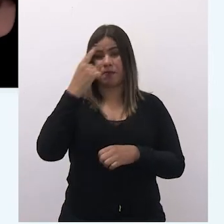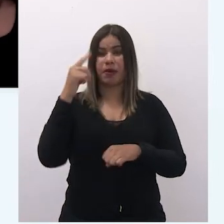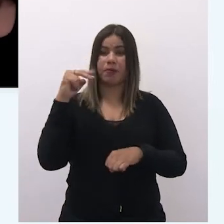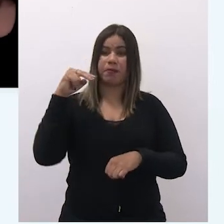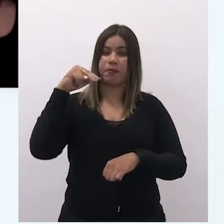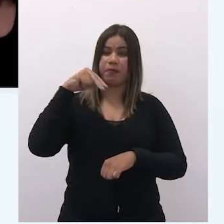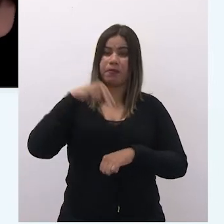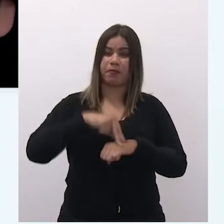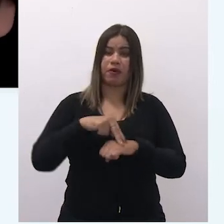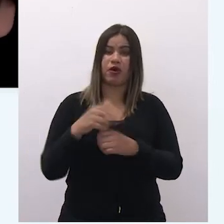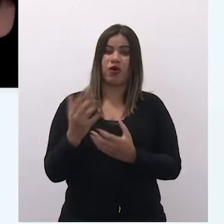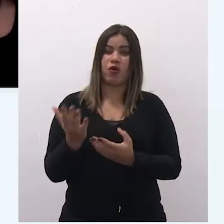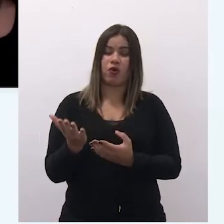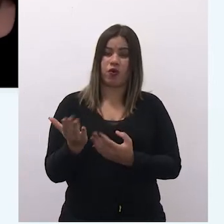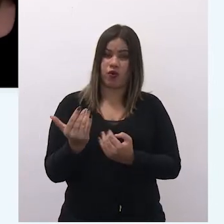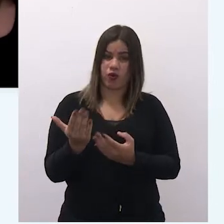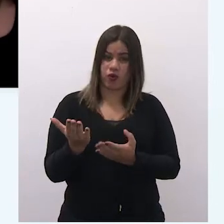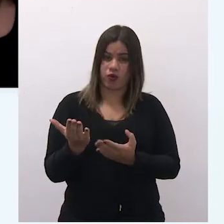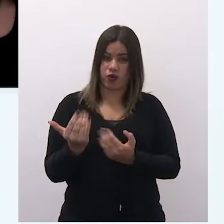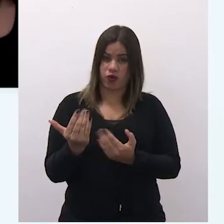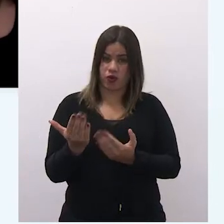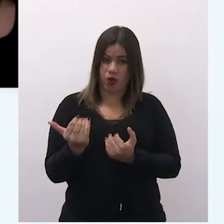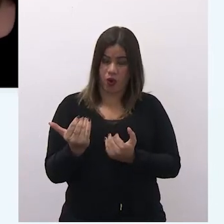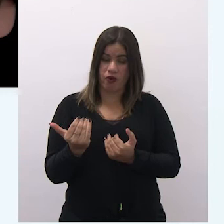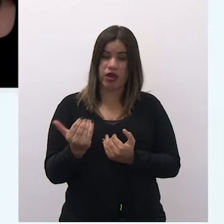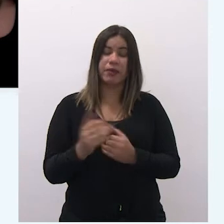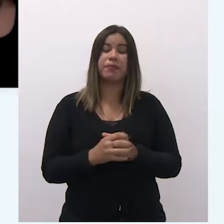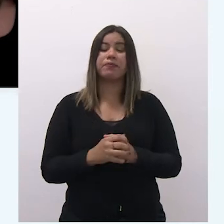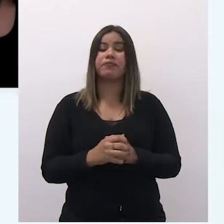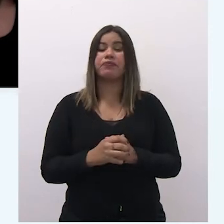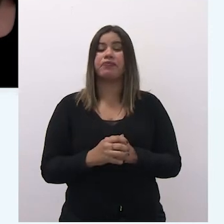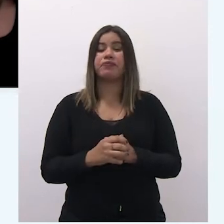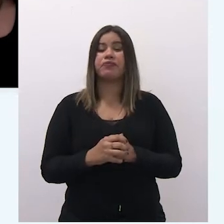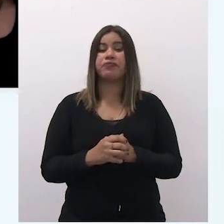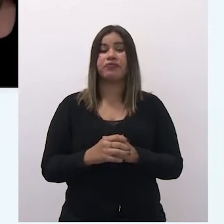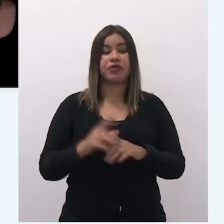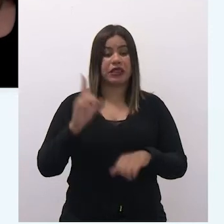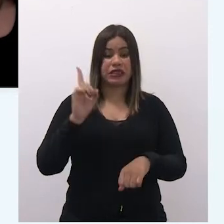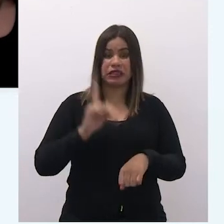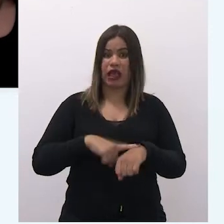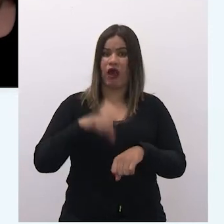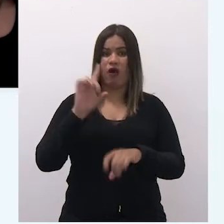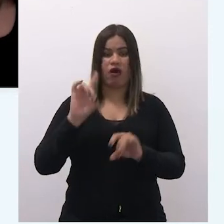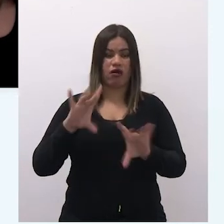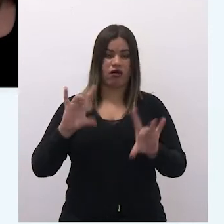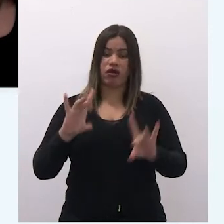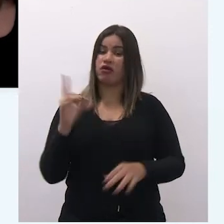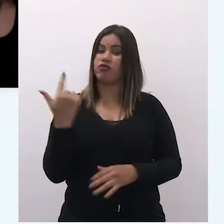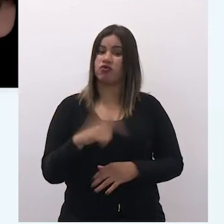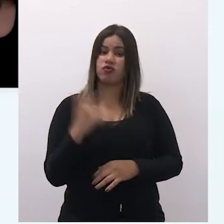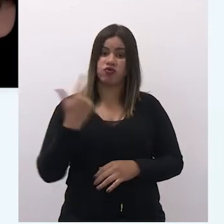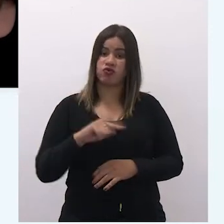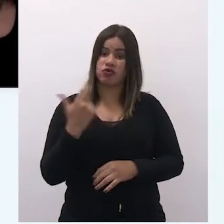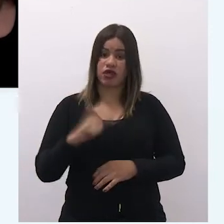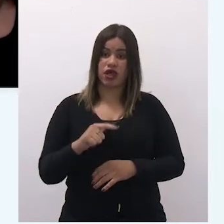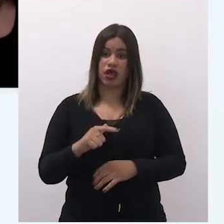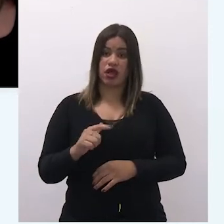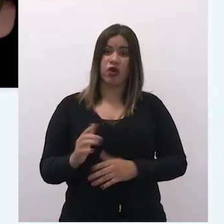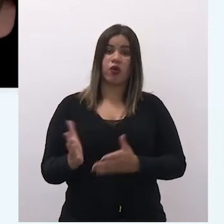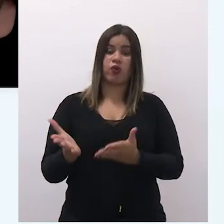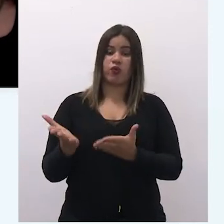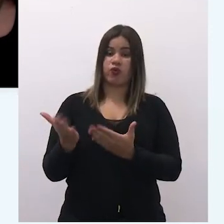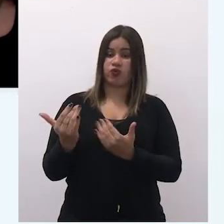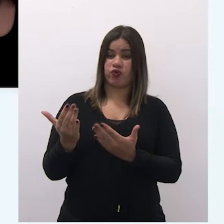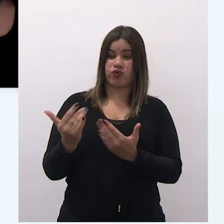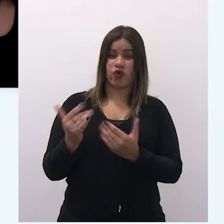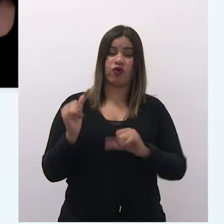protagonismo juvenil, ele não se dá de forma automática, né? O jovem ele não protagoniza,